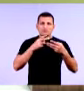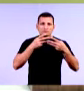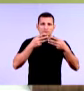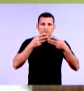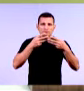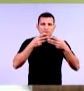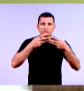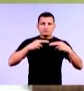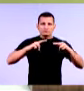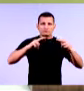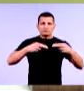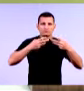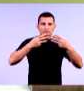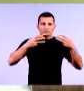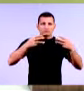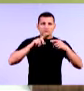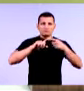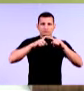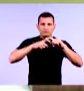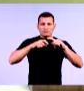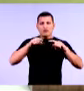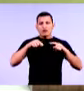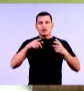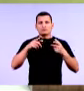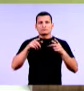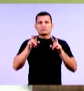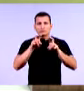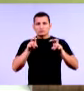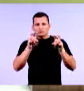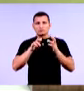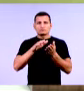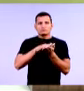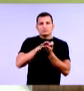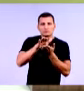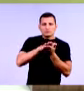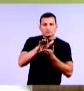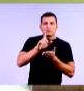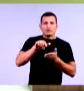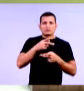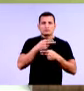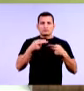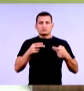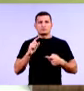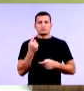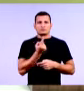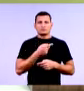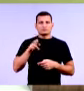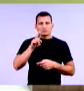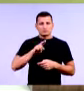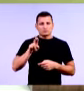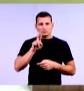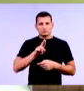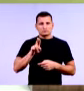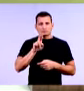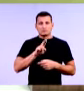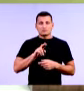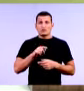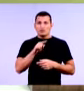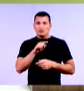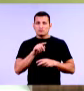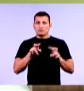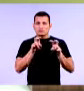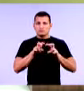na rede são os computadores, são as impressoras, são os dispositivos que nós utilizamos e, ao mesmo tempo, esses computadores,